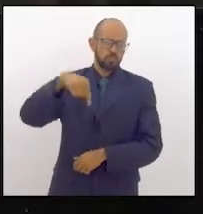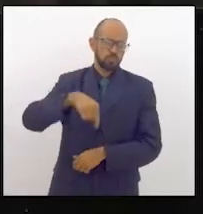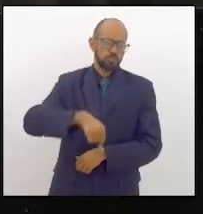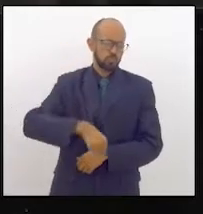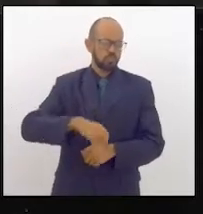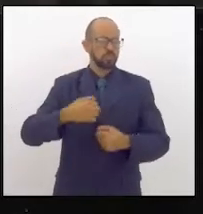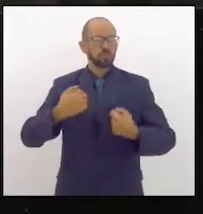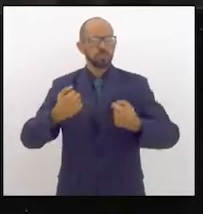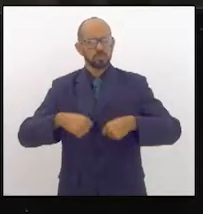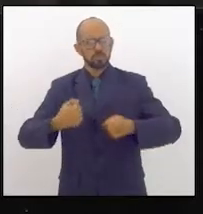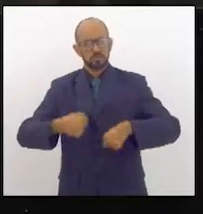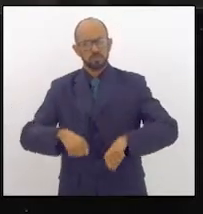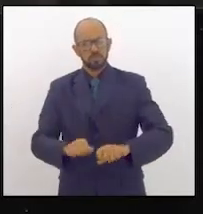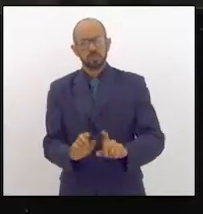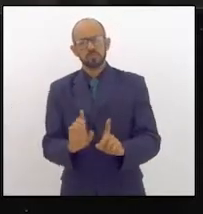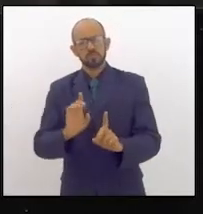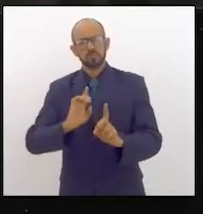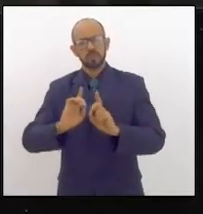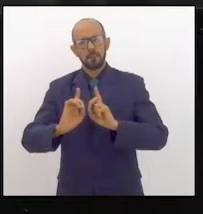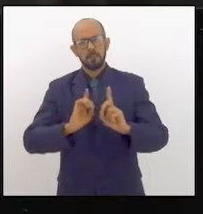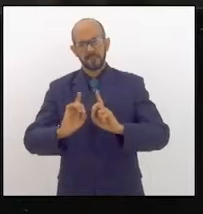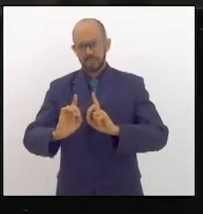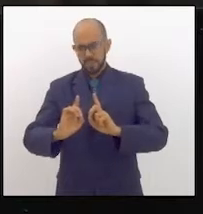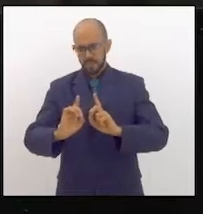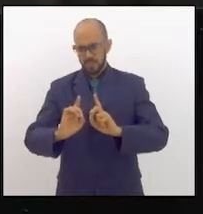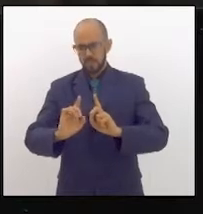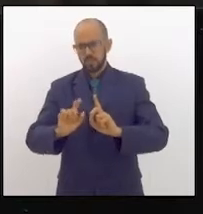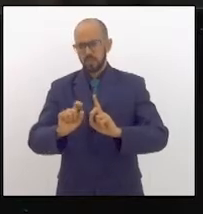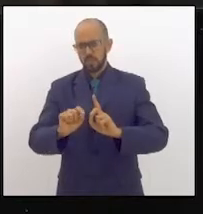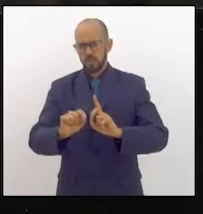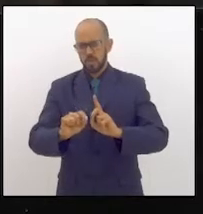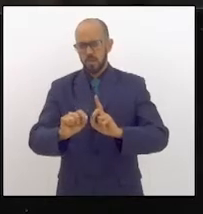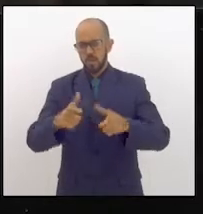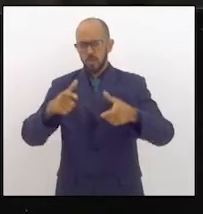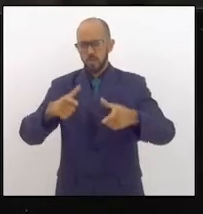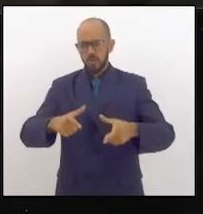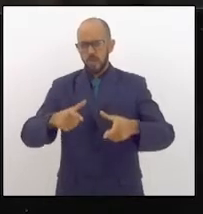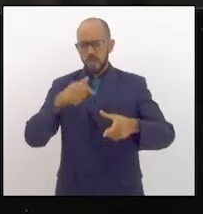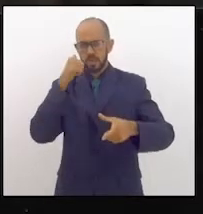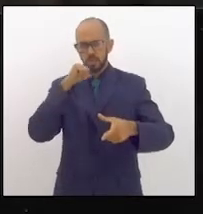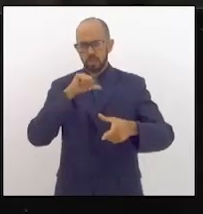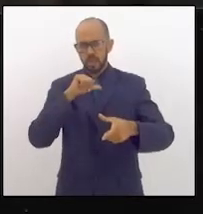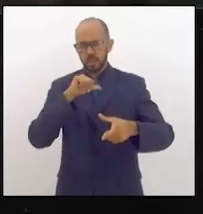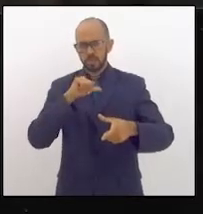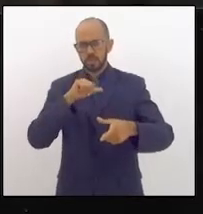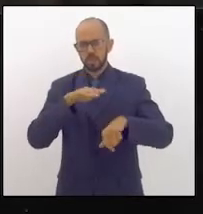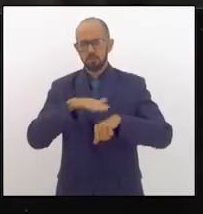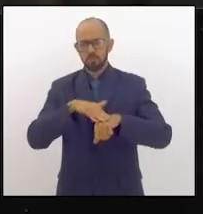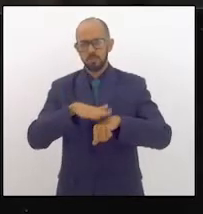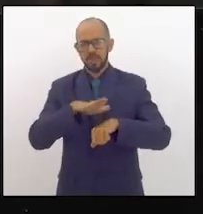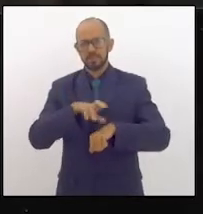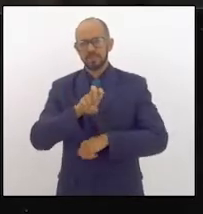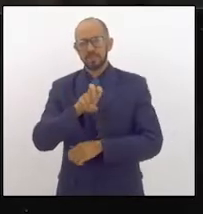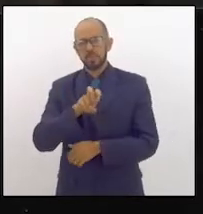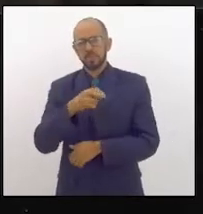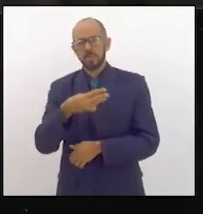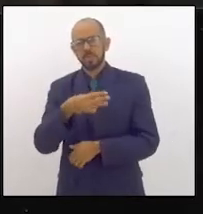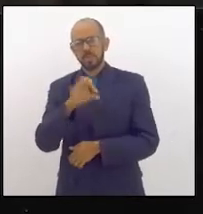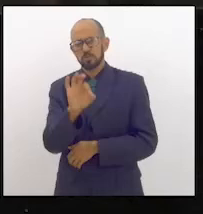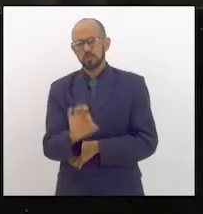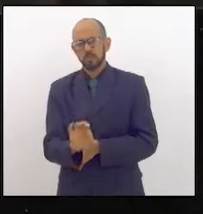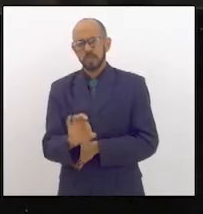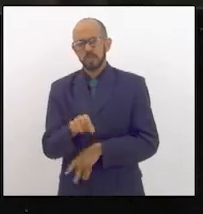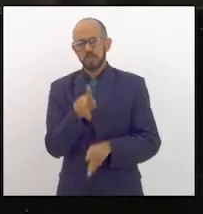e nós estamos debatendo o espaço da mulher que somos mais de cinquenta e três por cento